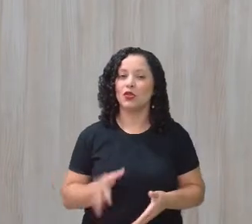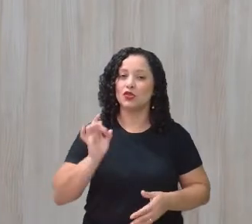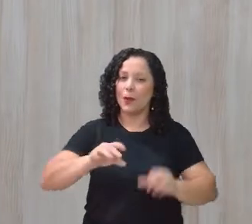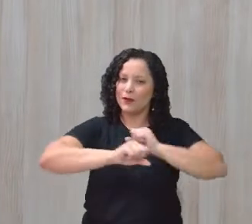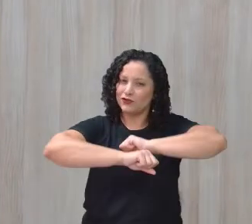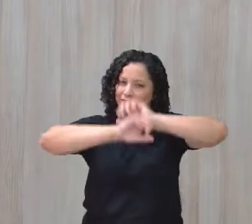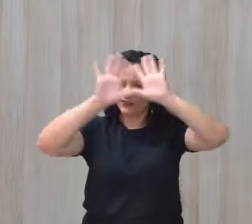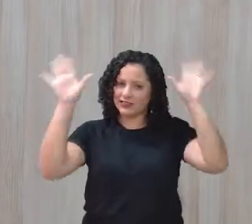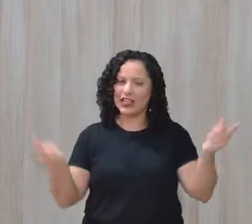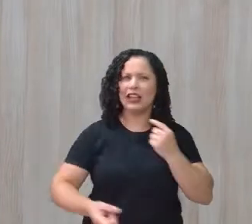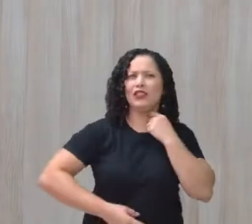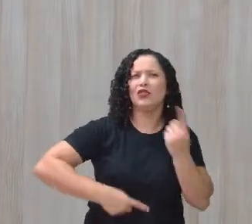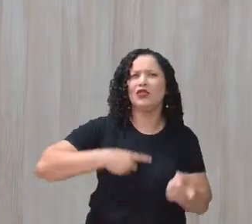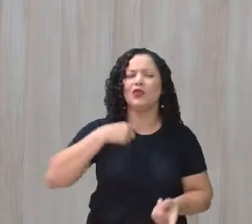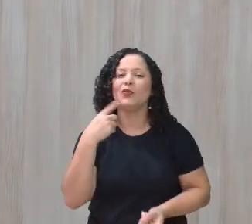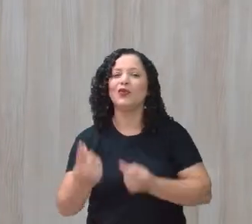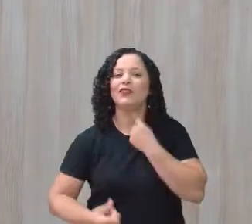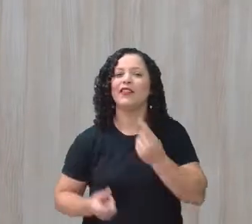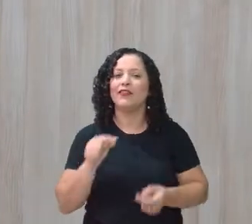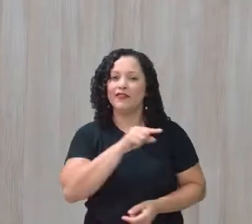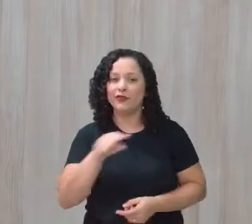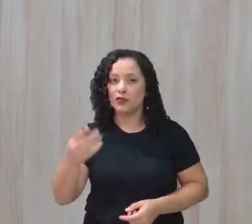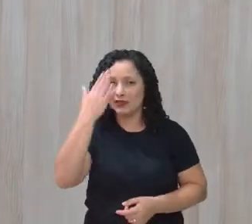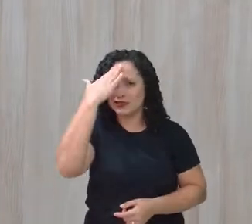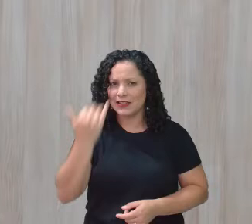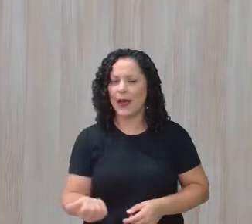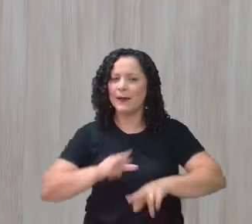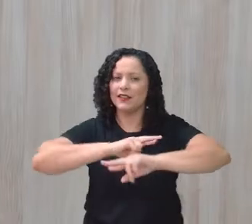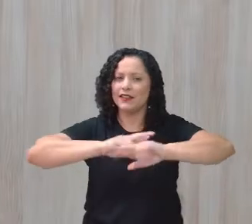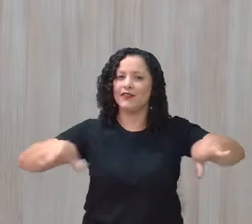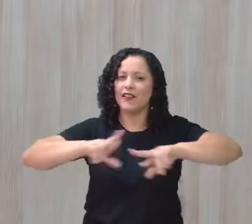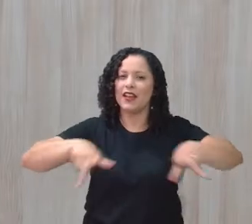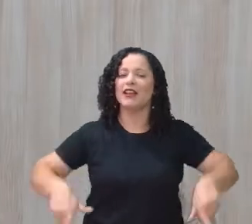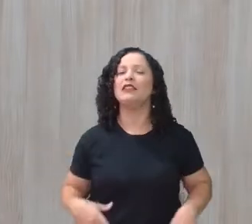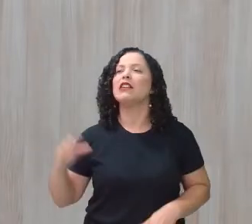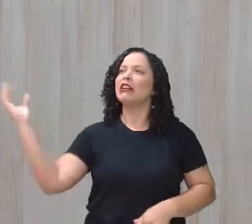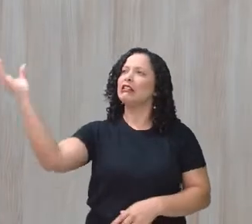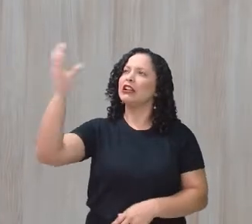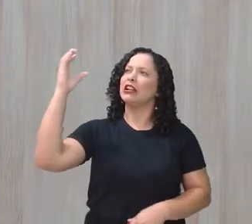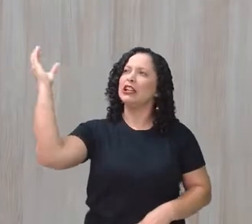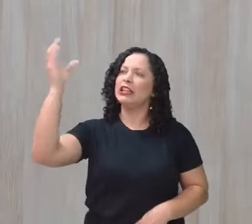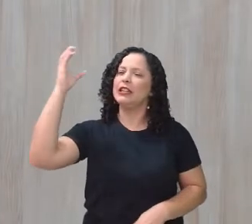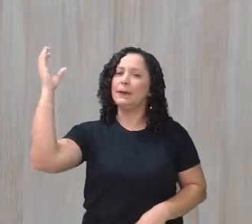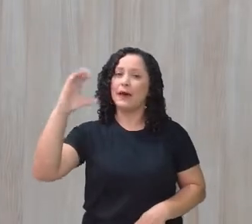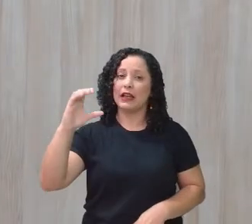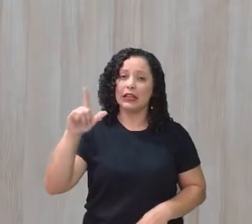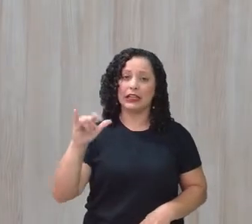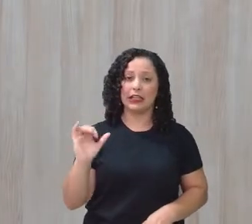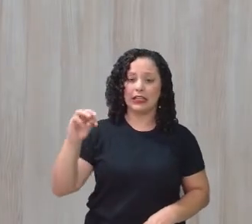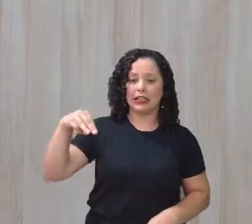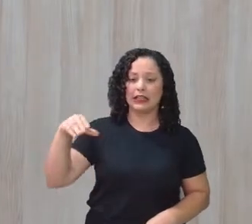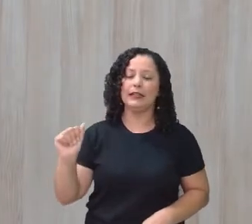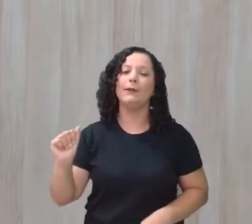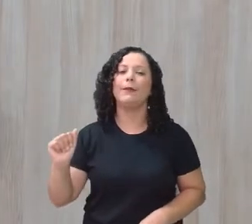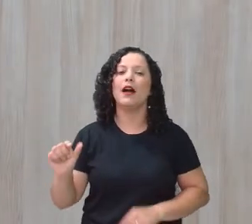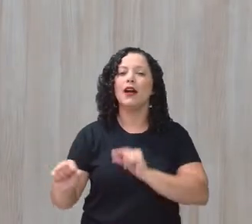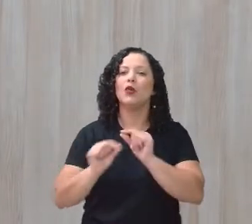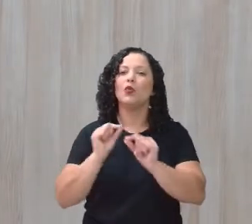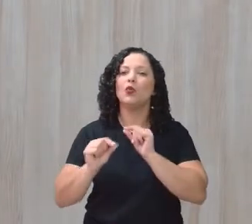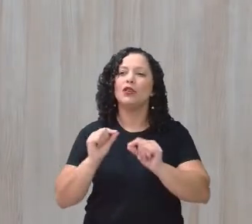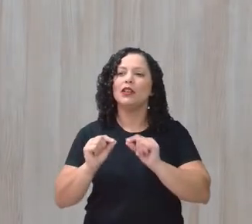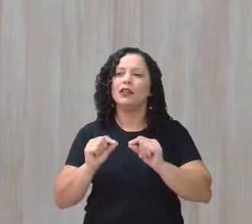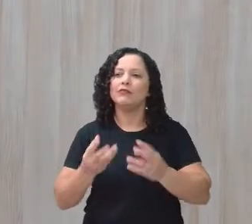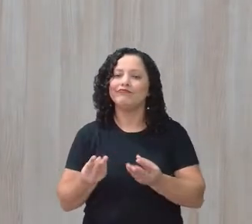tirar aquela dúvida, né? Quero saber se você sabe a diferença entre clima e tempo. Quando a gente fala de mudança climática, né? O clima,